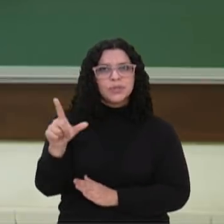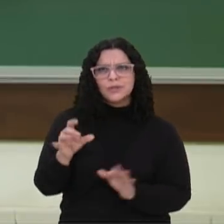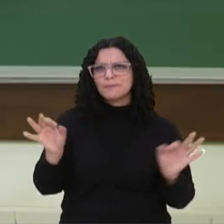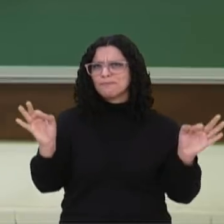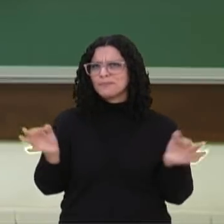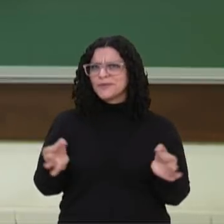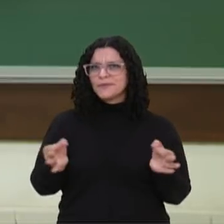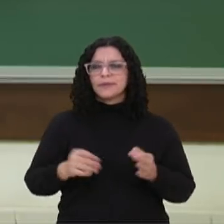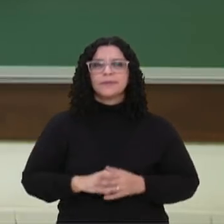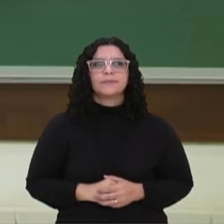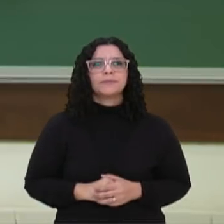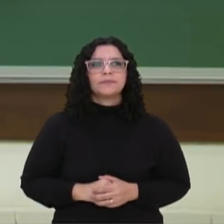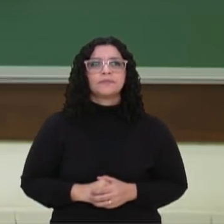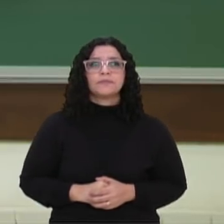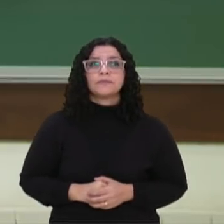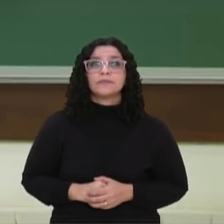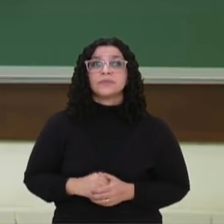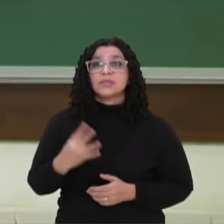ótimo.